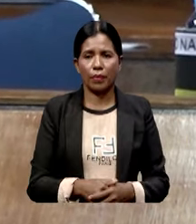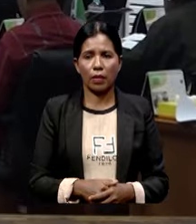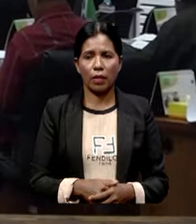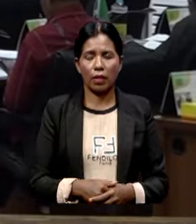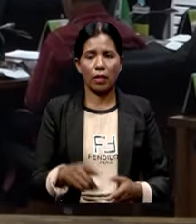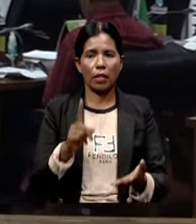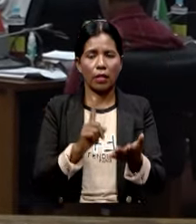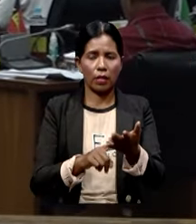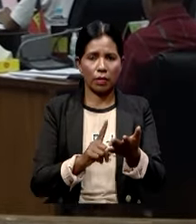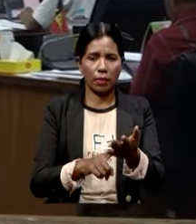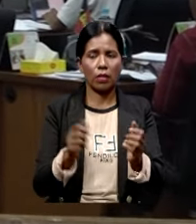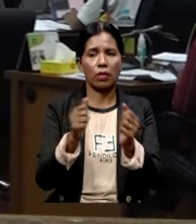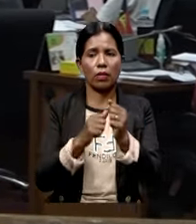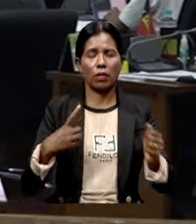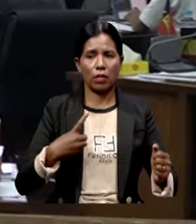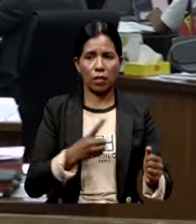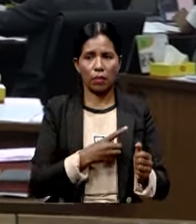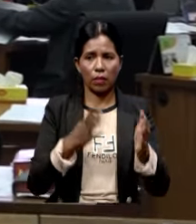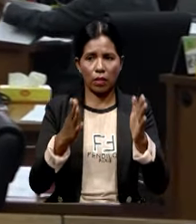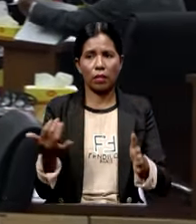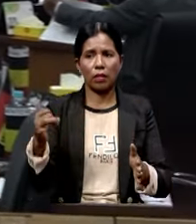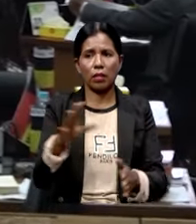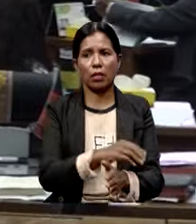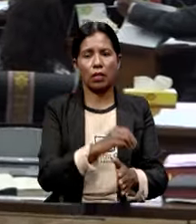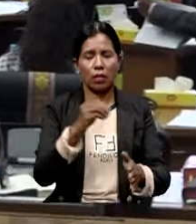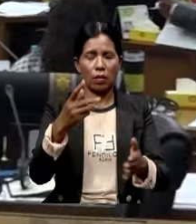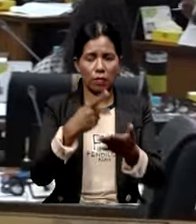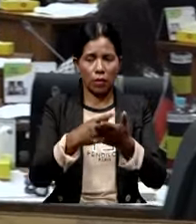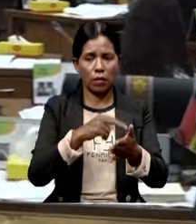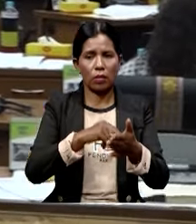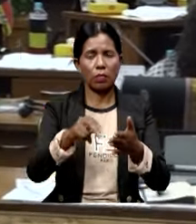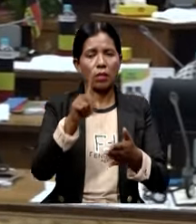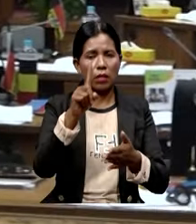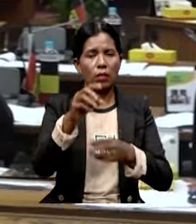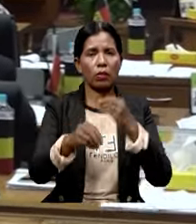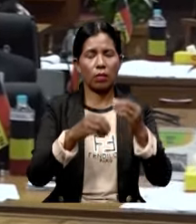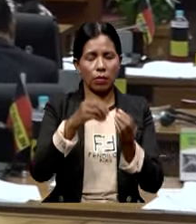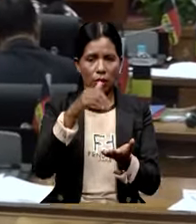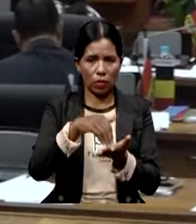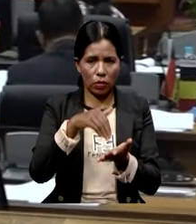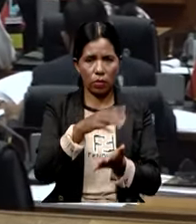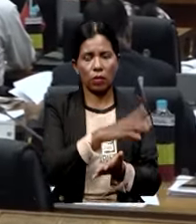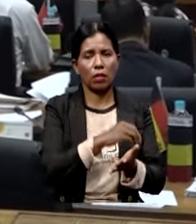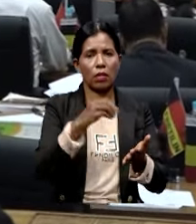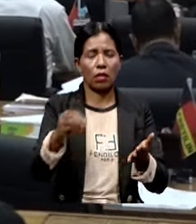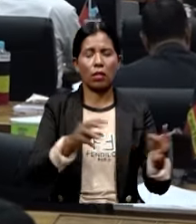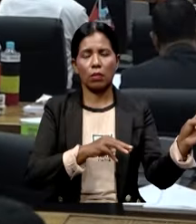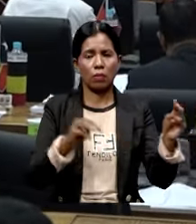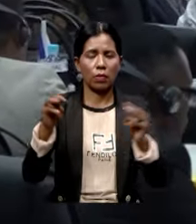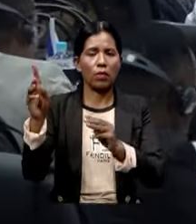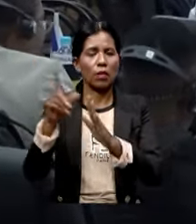em debate entre deputado Cira e a final da votação da proposta número Ida Conaba estudo comparativo, nebe atu altera, né,